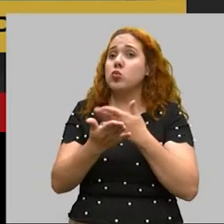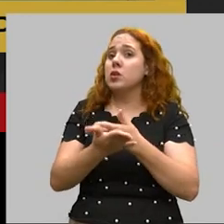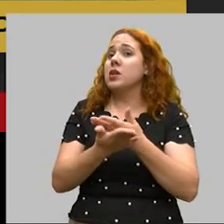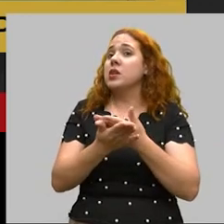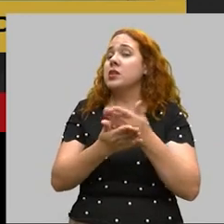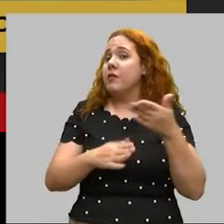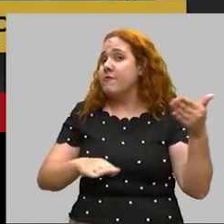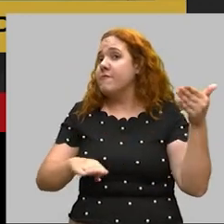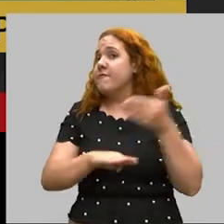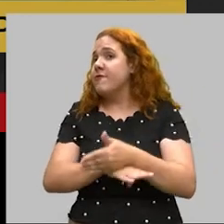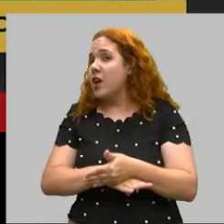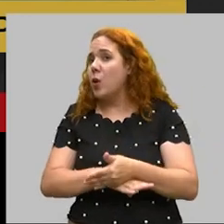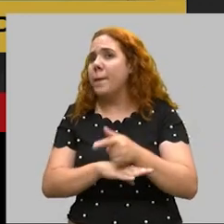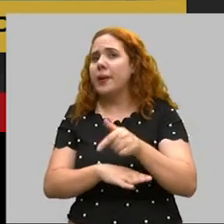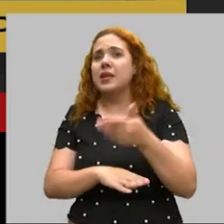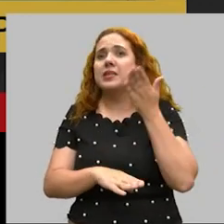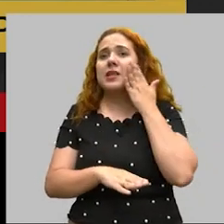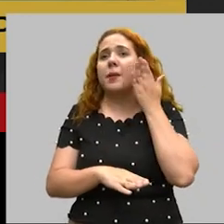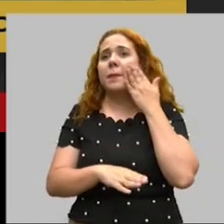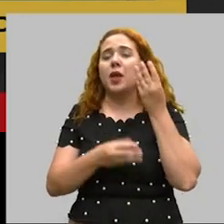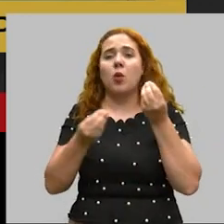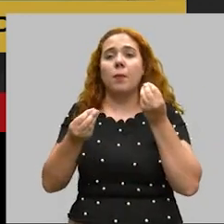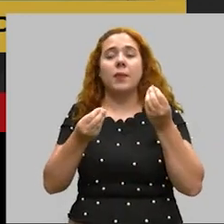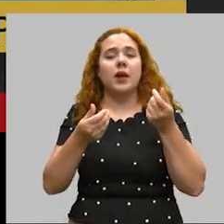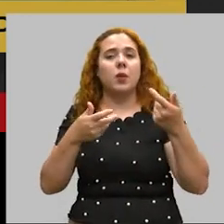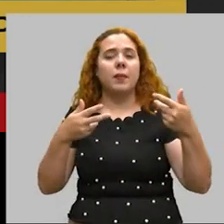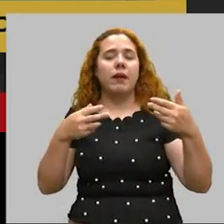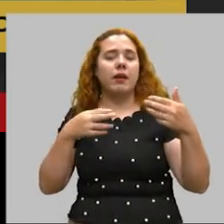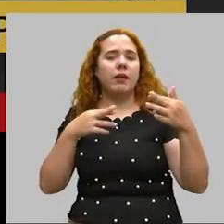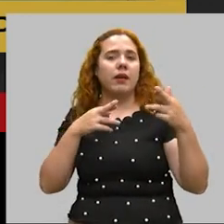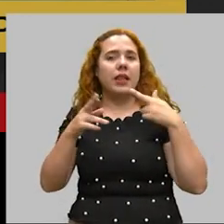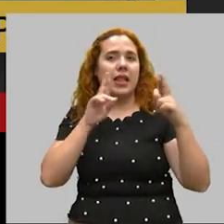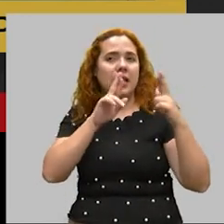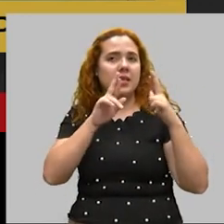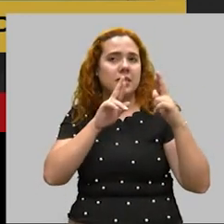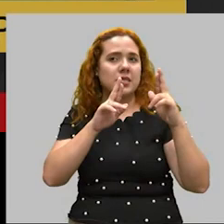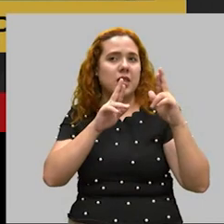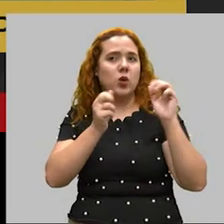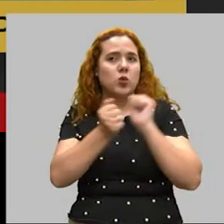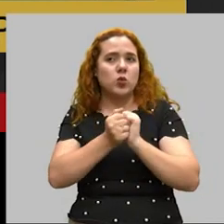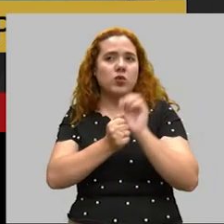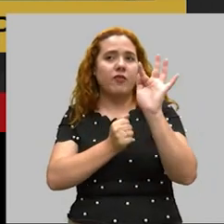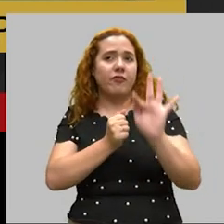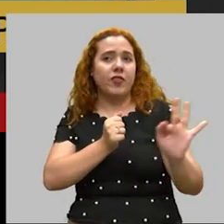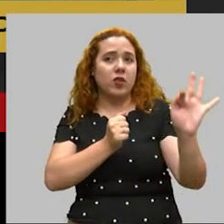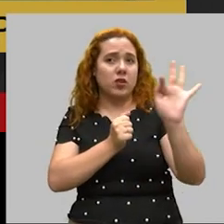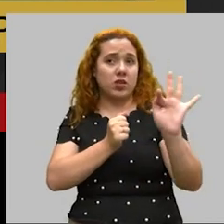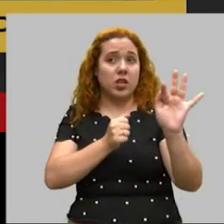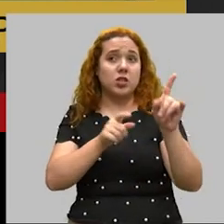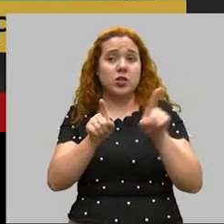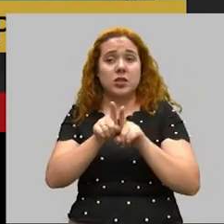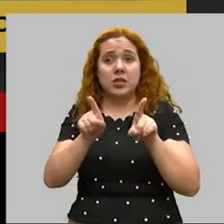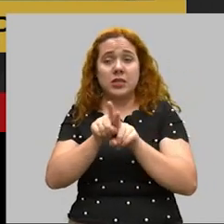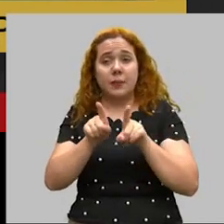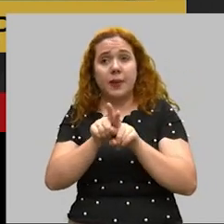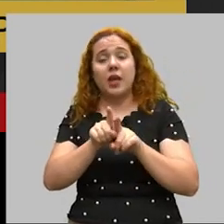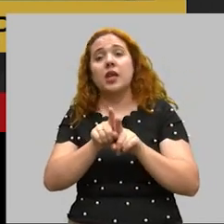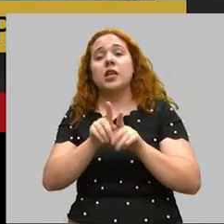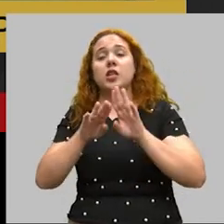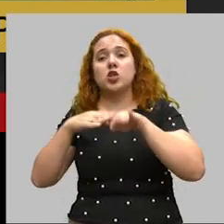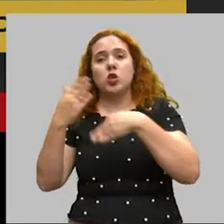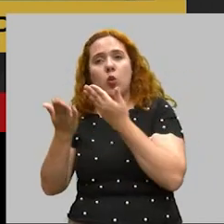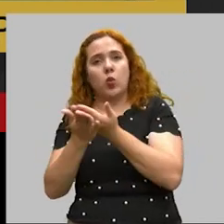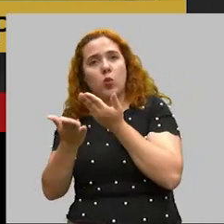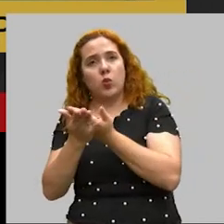universidade e escola e na verdade a gente não pode né a gente tem que fazer nas escolas públicas e não até as na verdade as